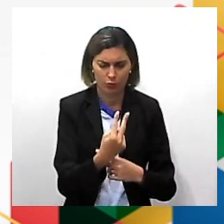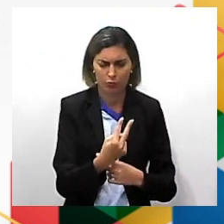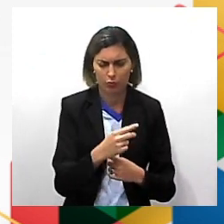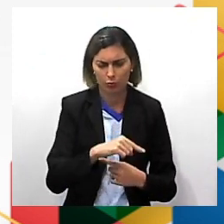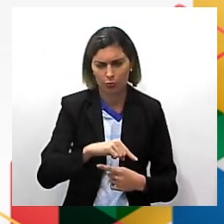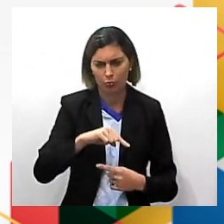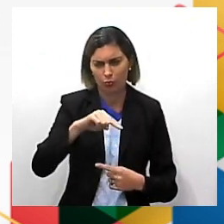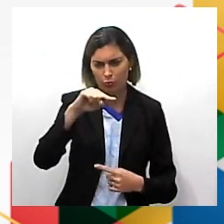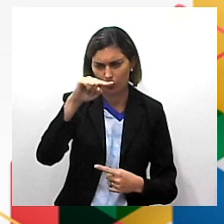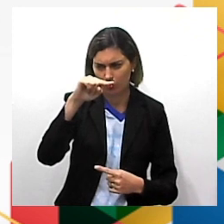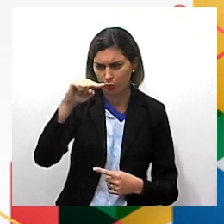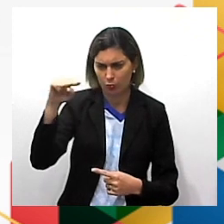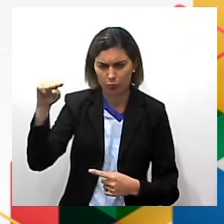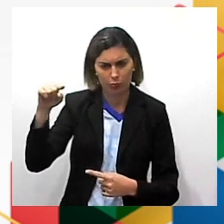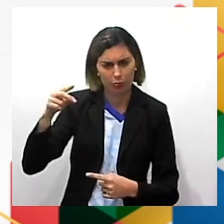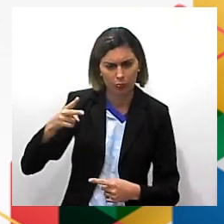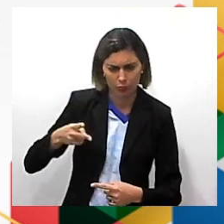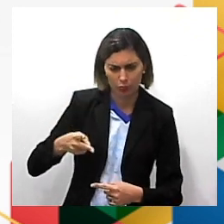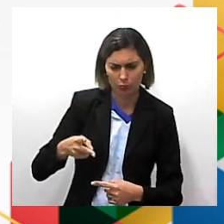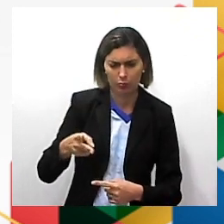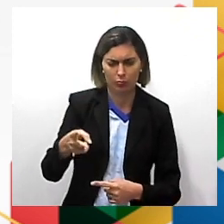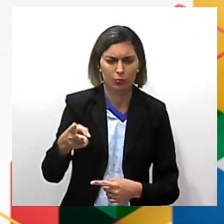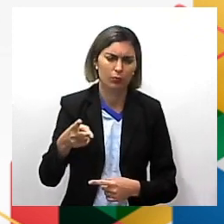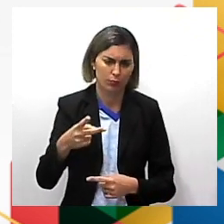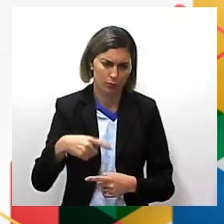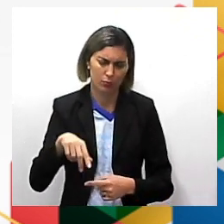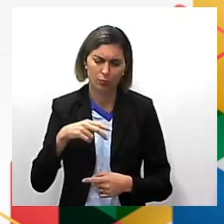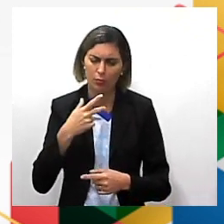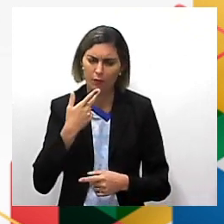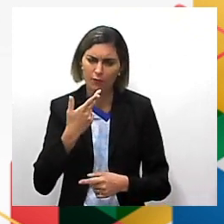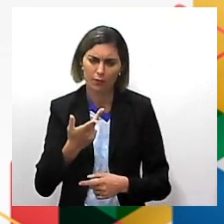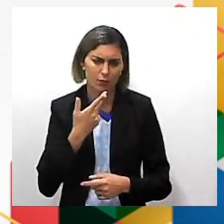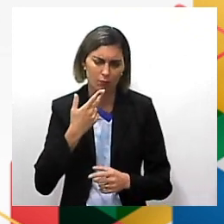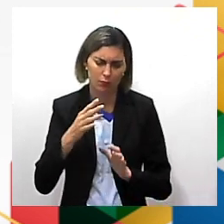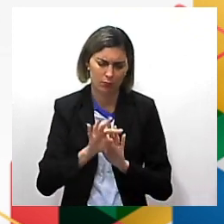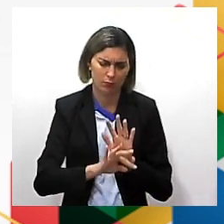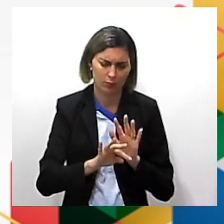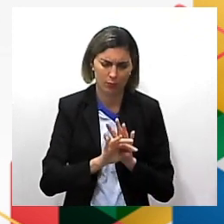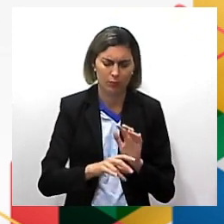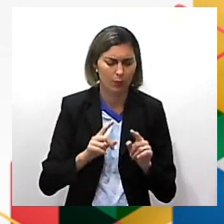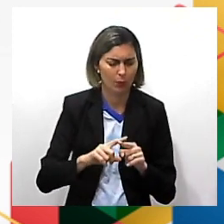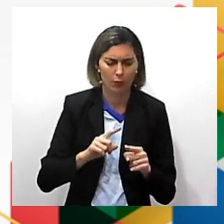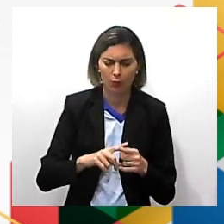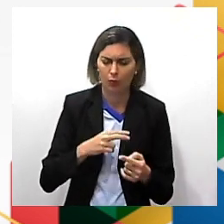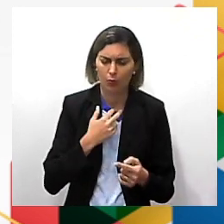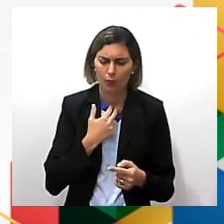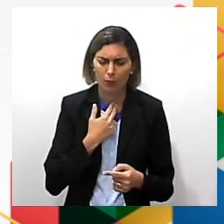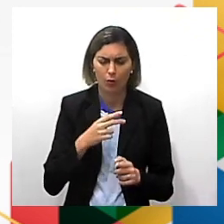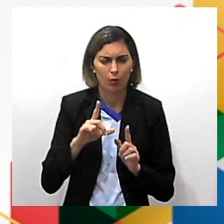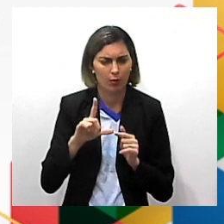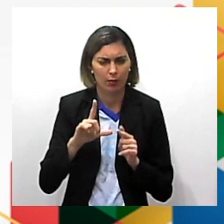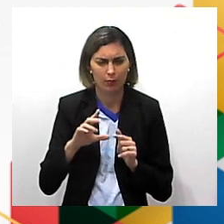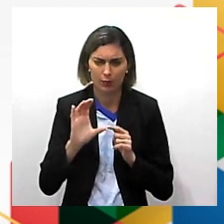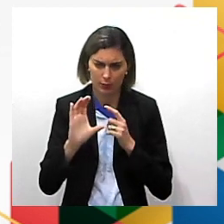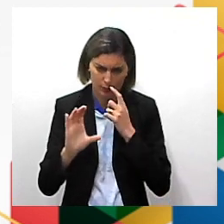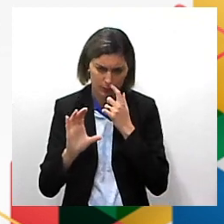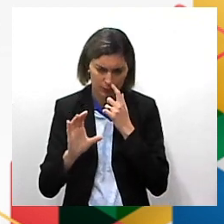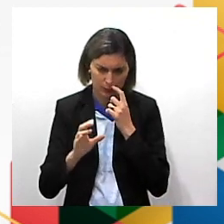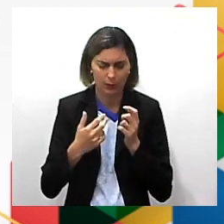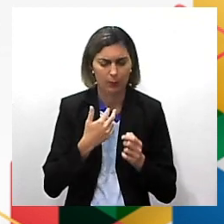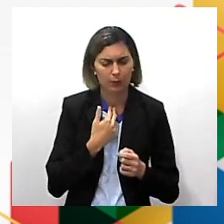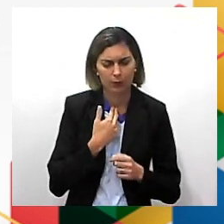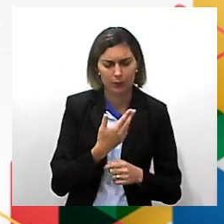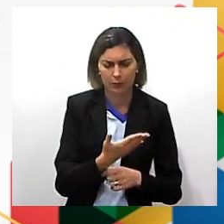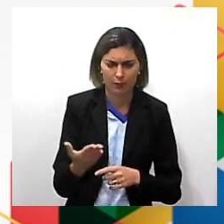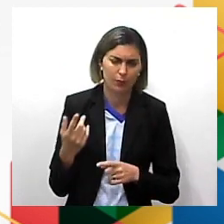de montante constante. E isso não é dito no texto. Professor, por que não pode ser a letra C? A letra C não pode